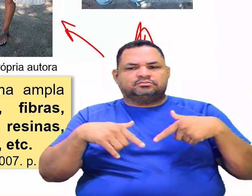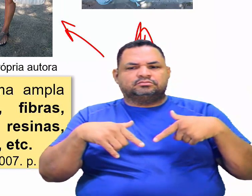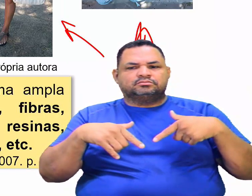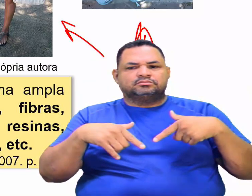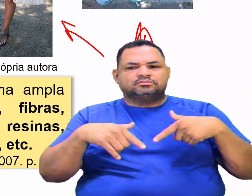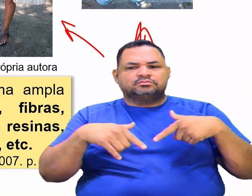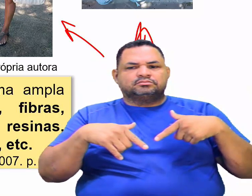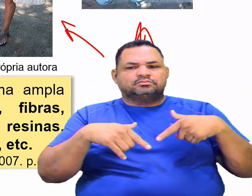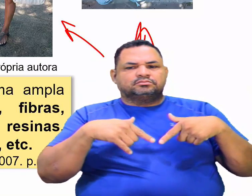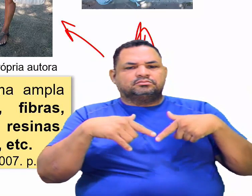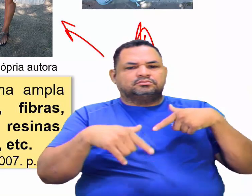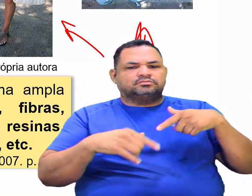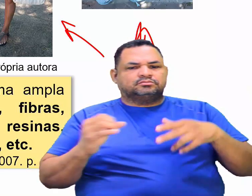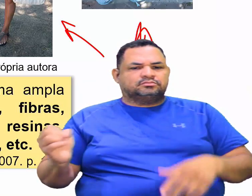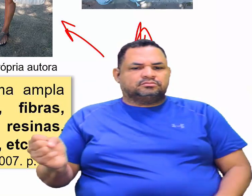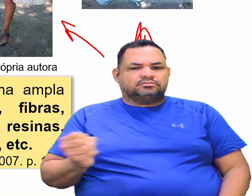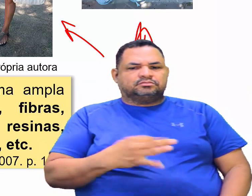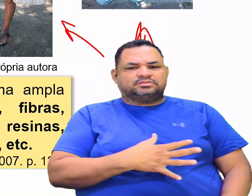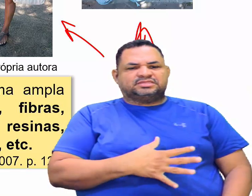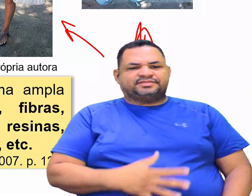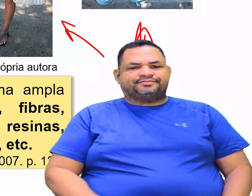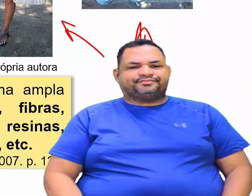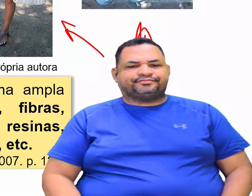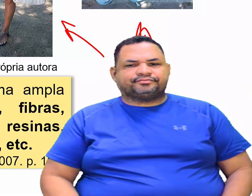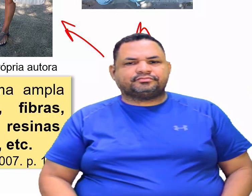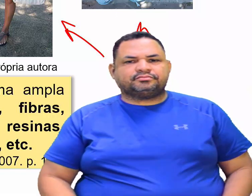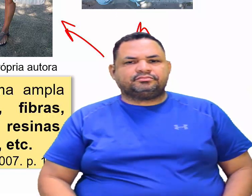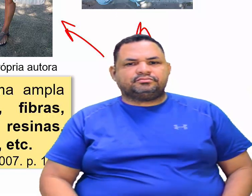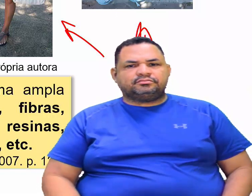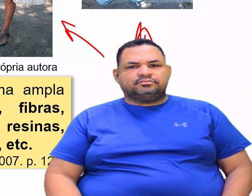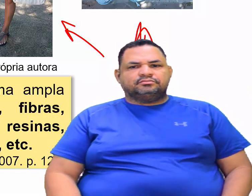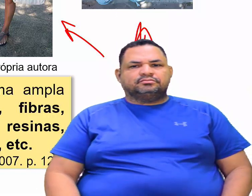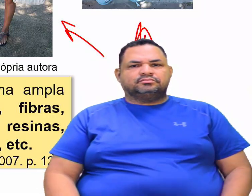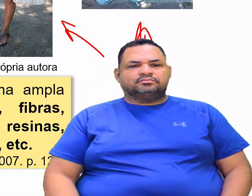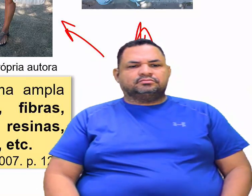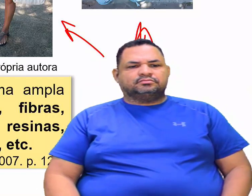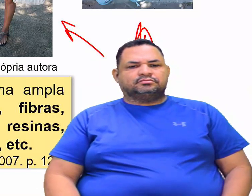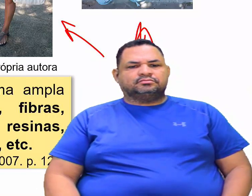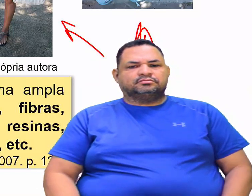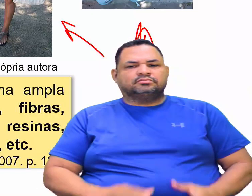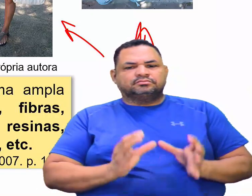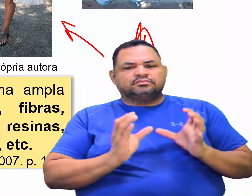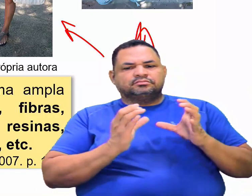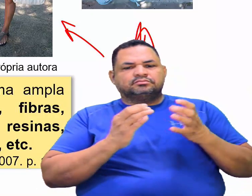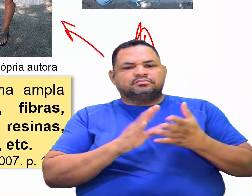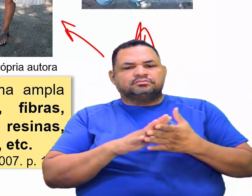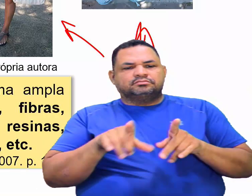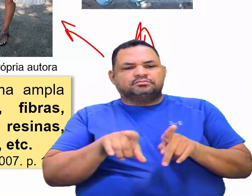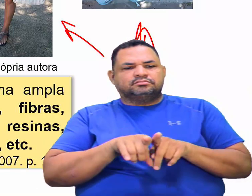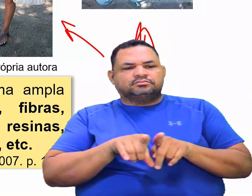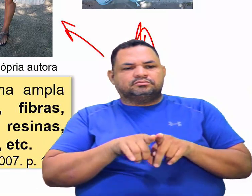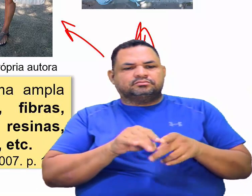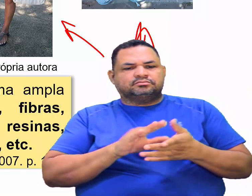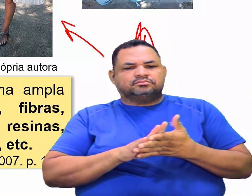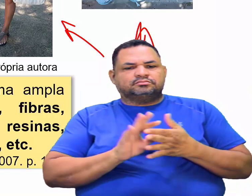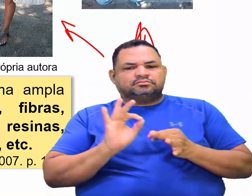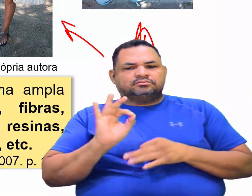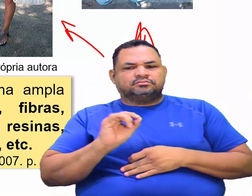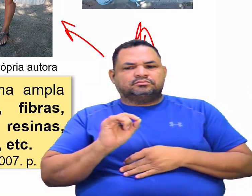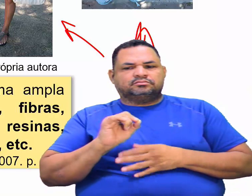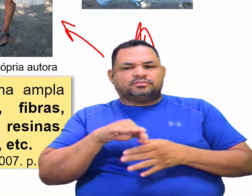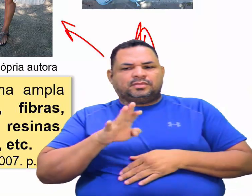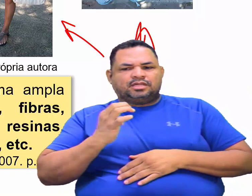ó uma nova produção uma das mais novas Produções né então tanto um grupo como outro se vías ou